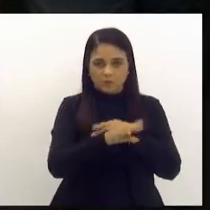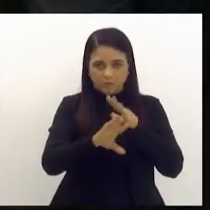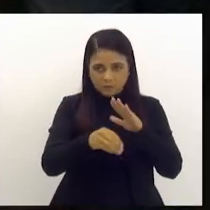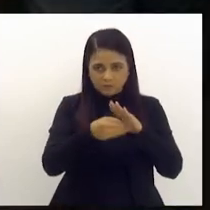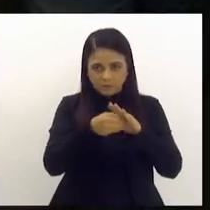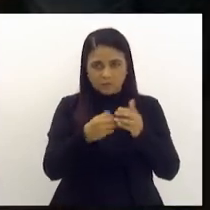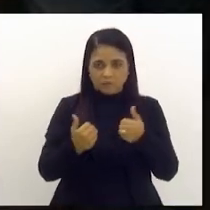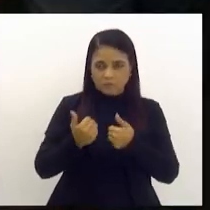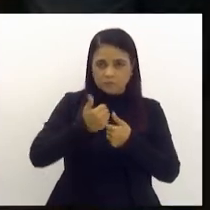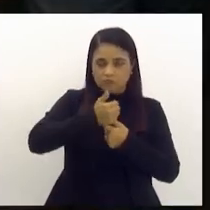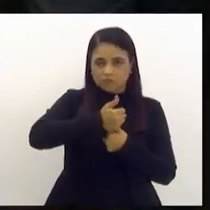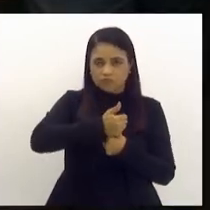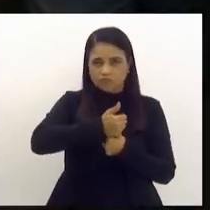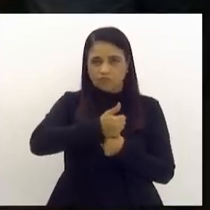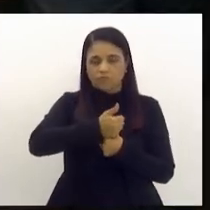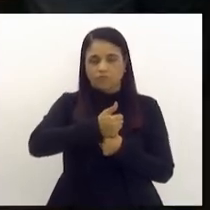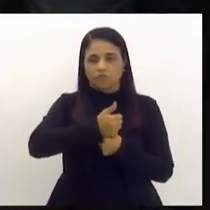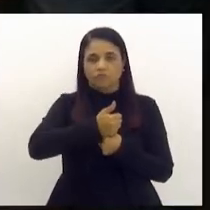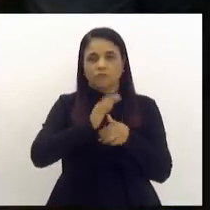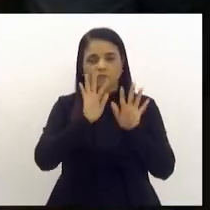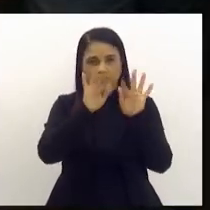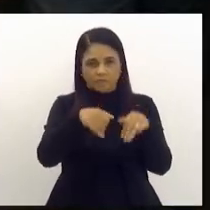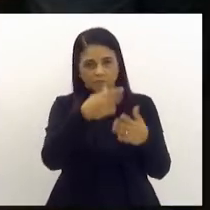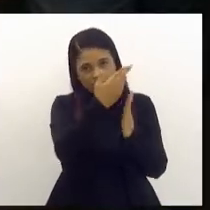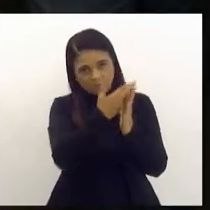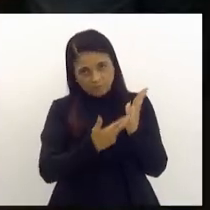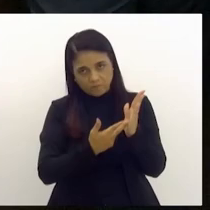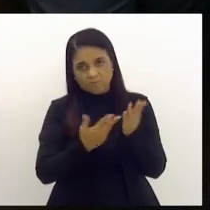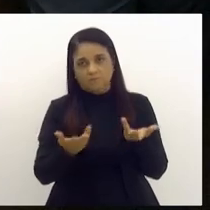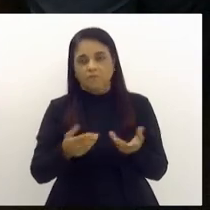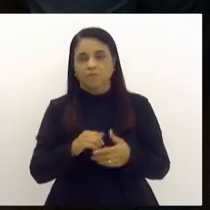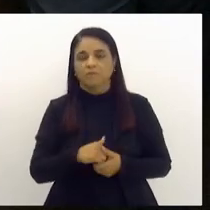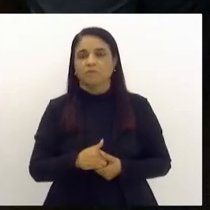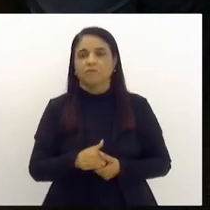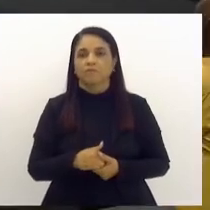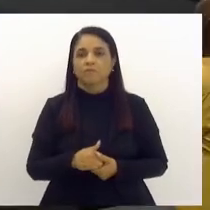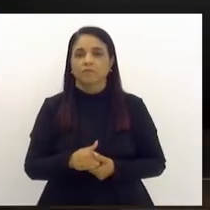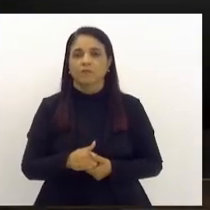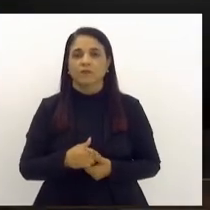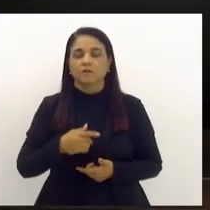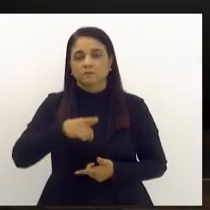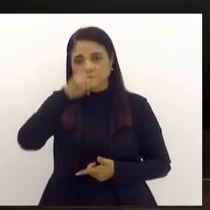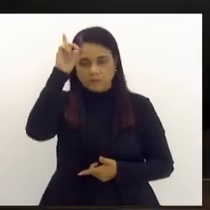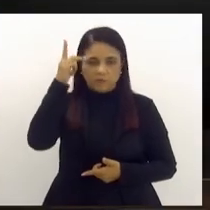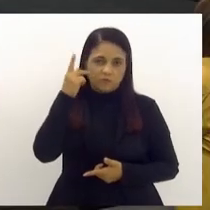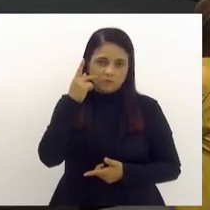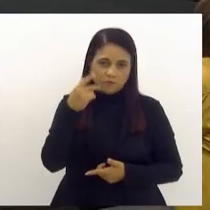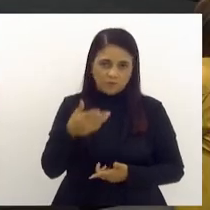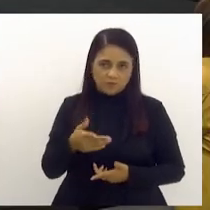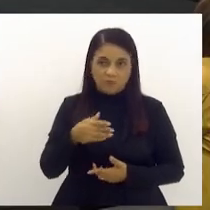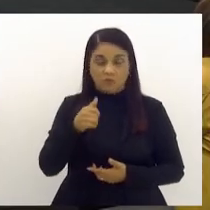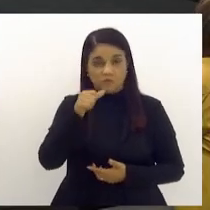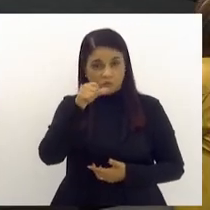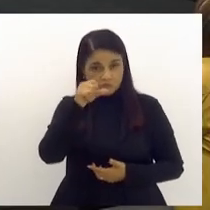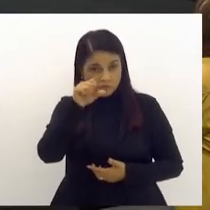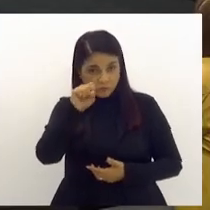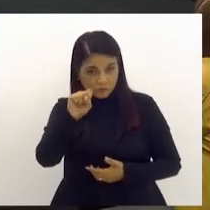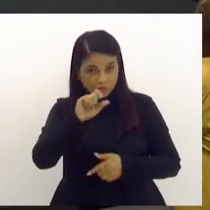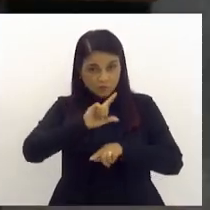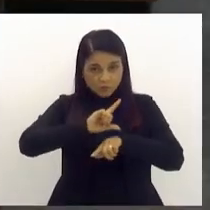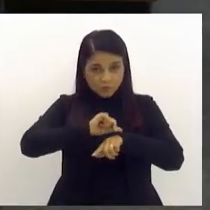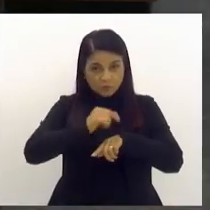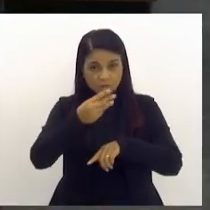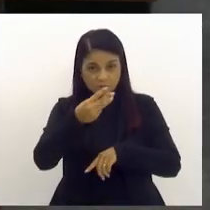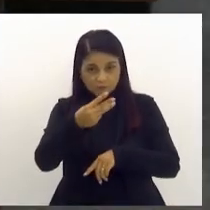por substitutivo, pedindo forma final de redação, senhor presidente. Senhor presidente. Deputado Luiz Paulo, por favor. São 18 horas e